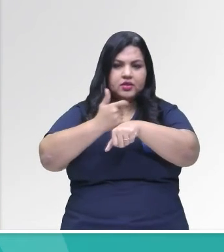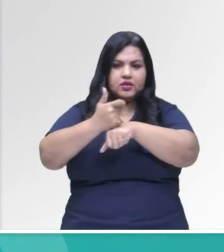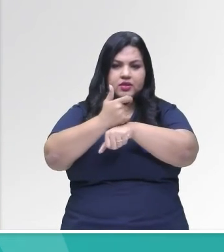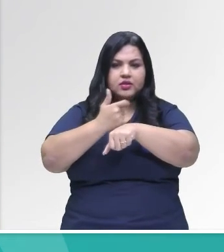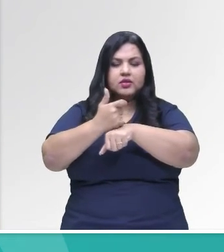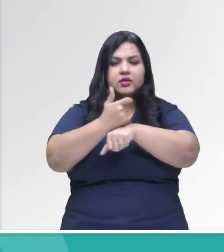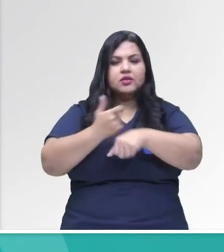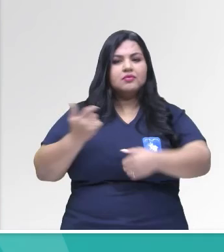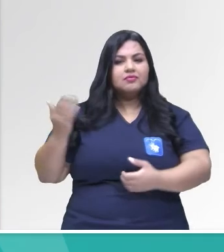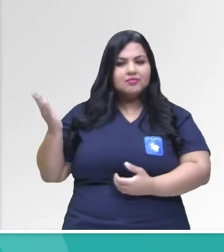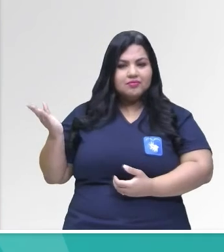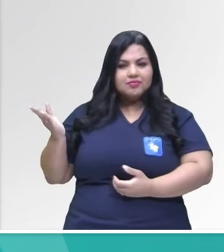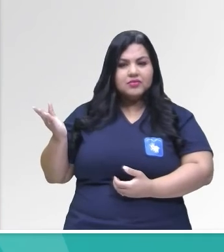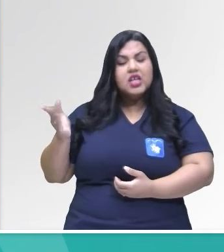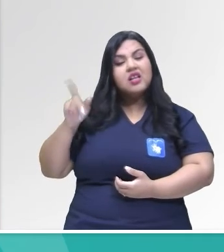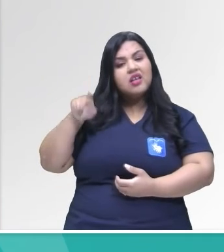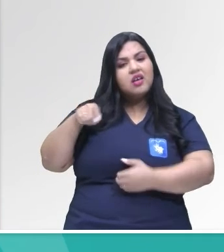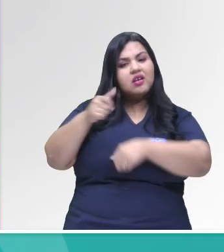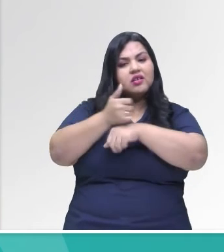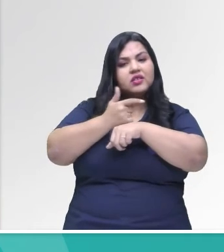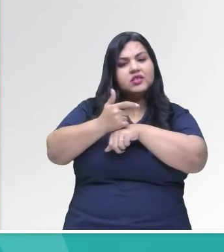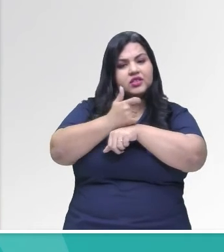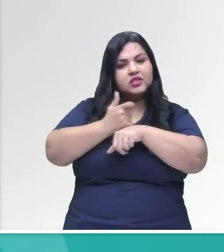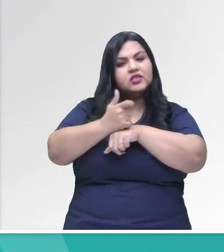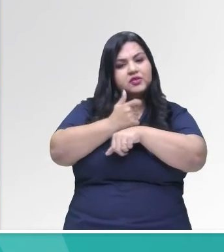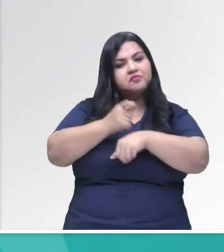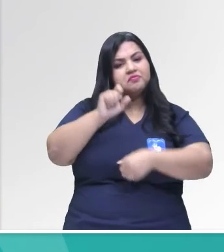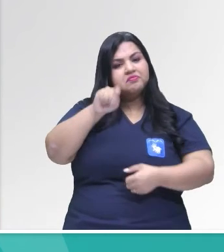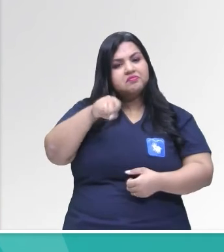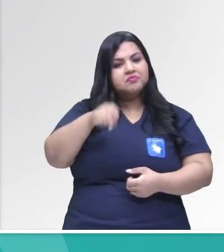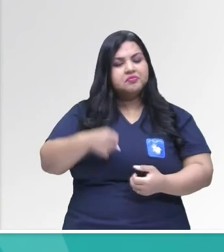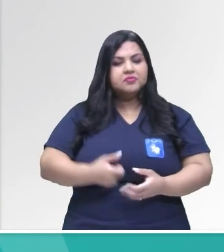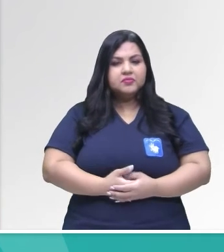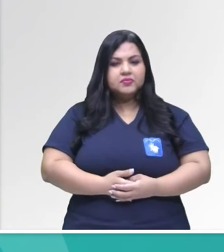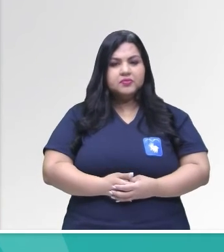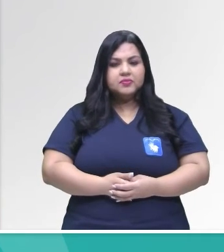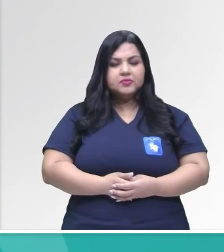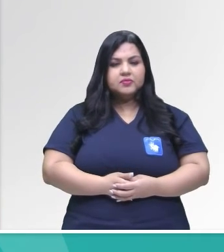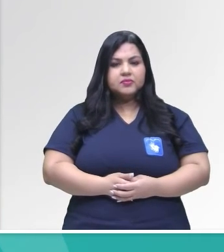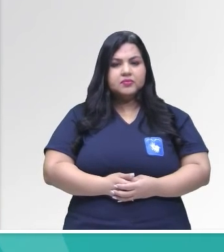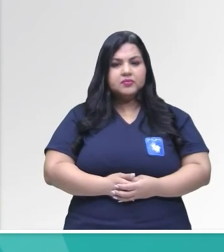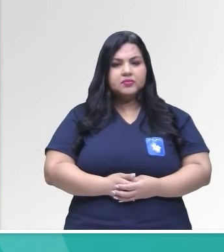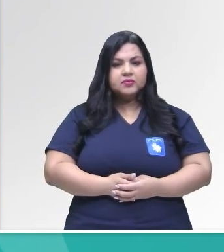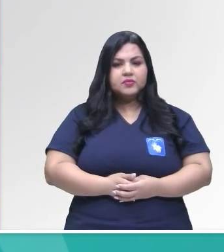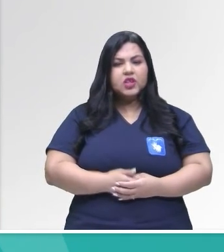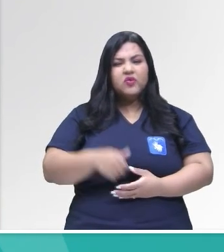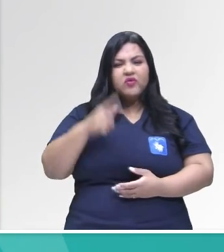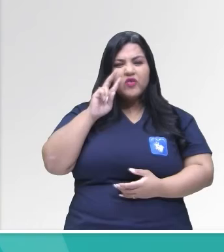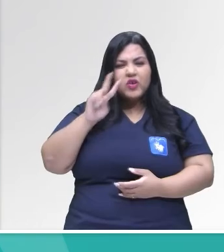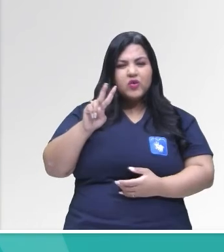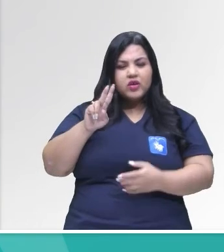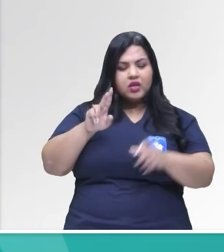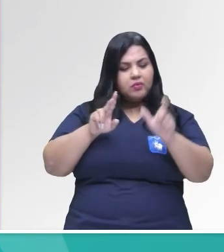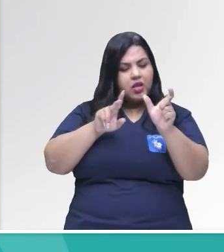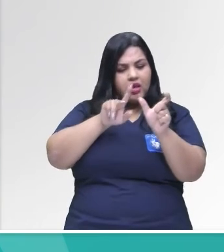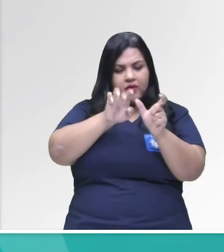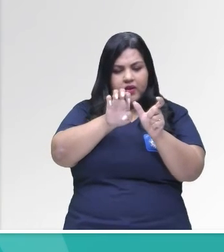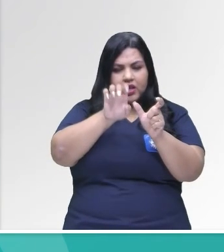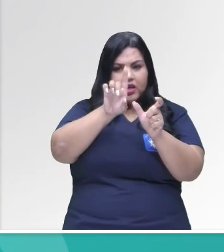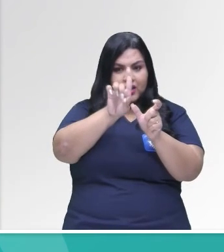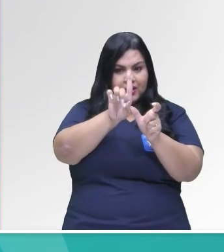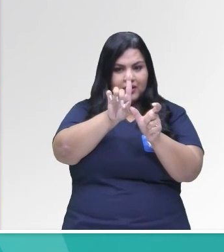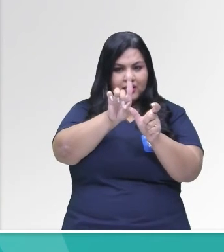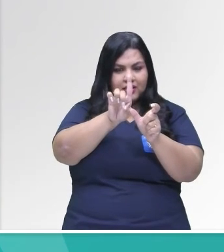Parece, ele é um adjetivo, sim, tá? Que acaba em ed, foi modificado com o